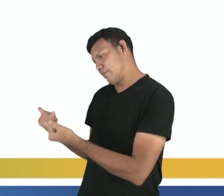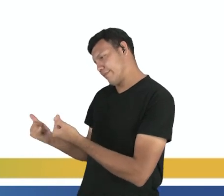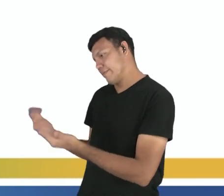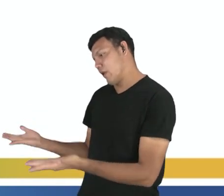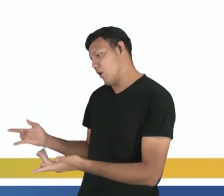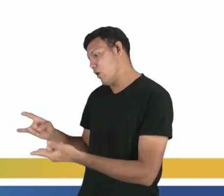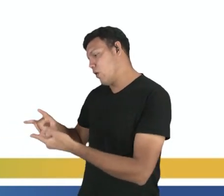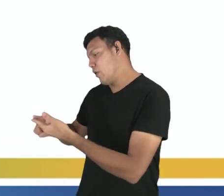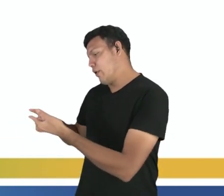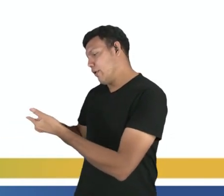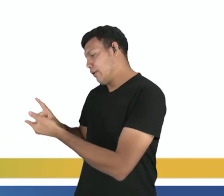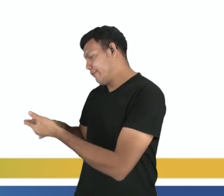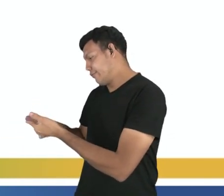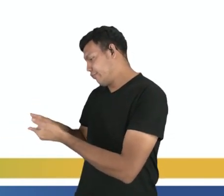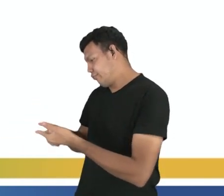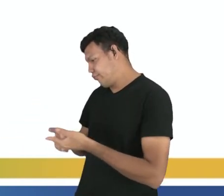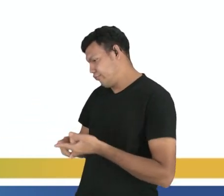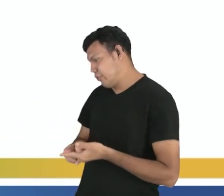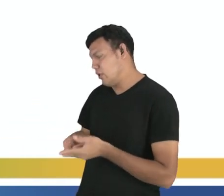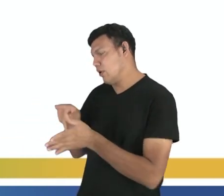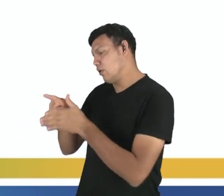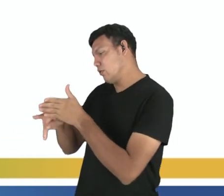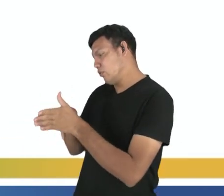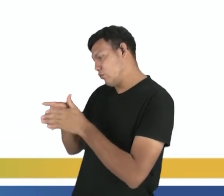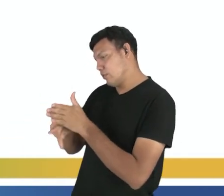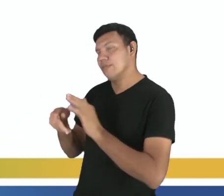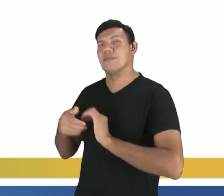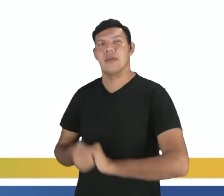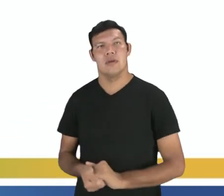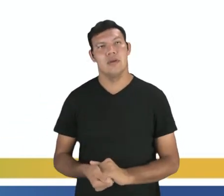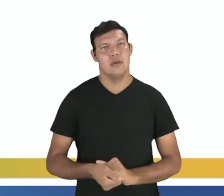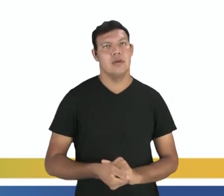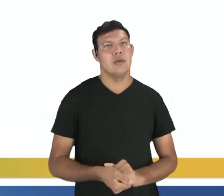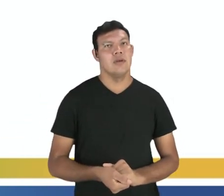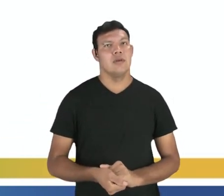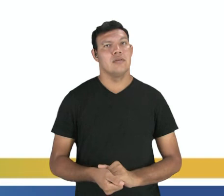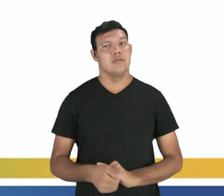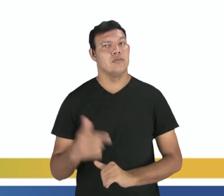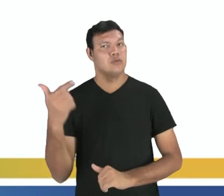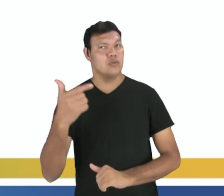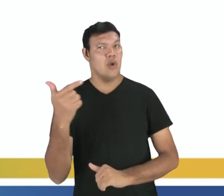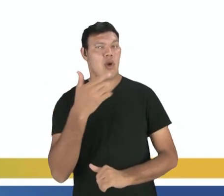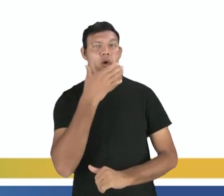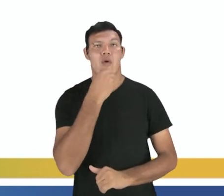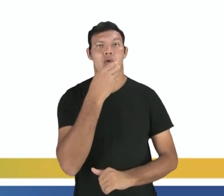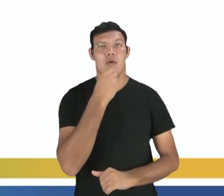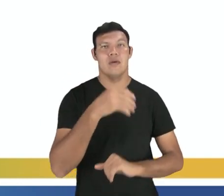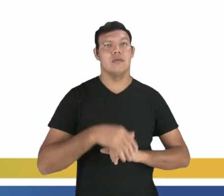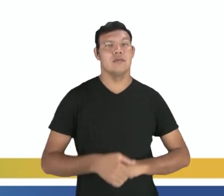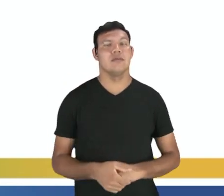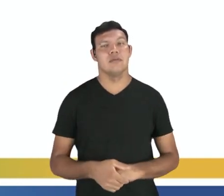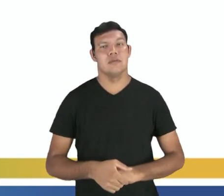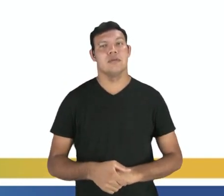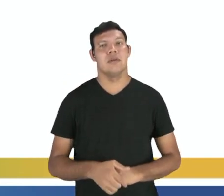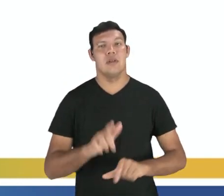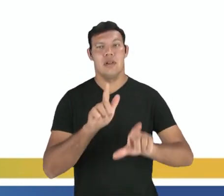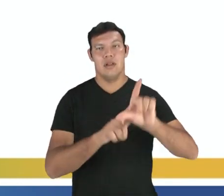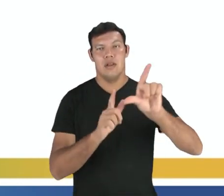nesse primeiro, que tem a letra S estampada, nós temos a simile. E o segundo, com a letra M na camisa,